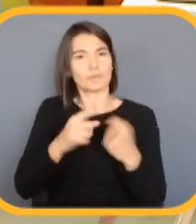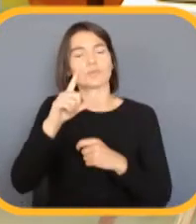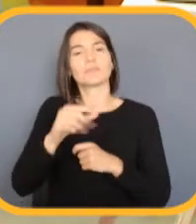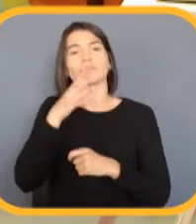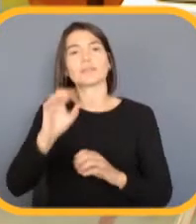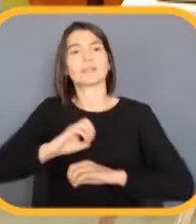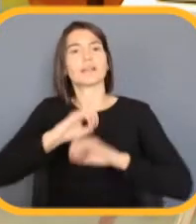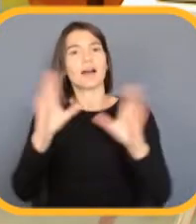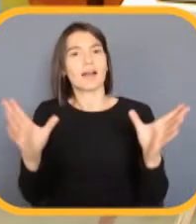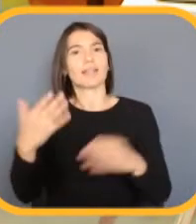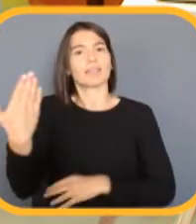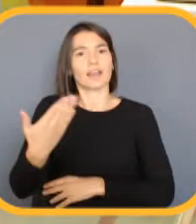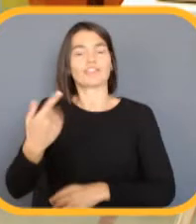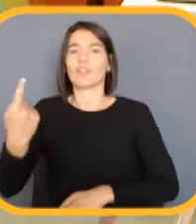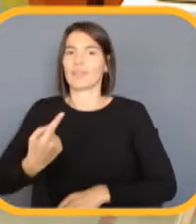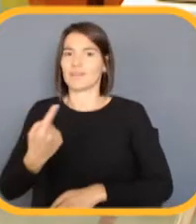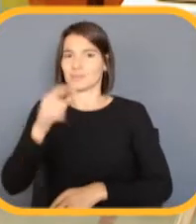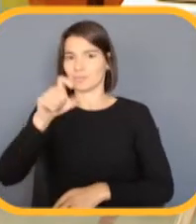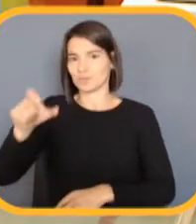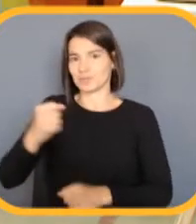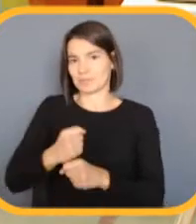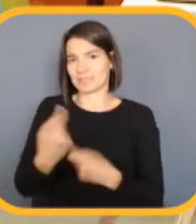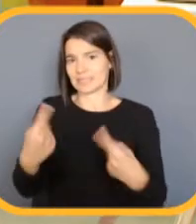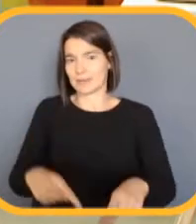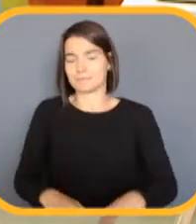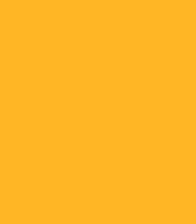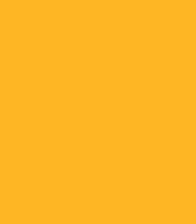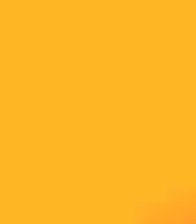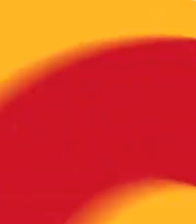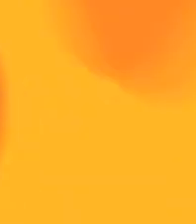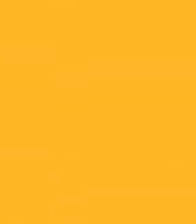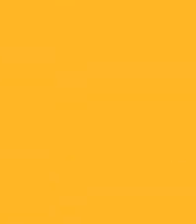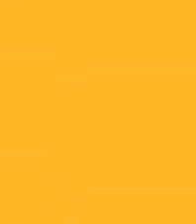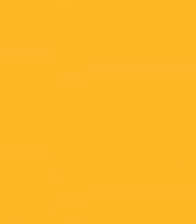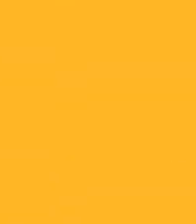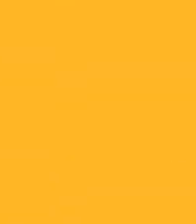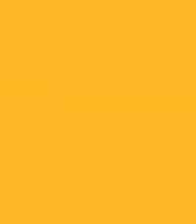responder a essas questões e desmitificar os direitos e os deveres dos trabalhadores.